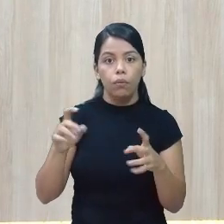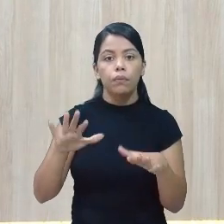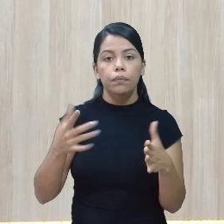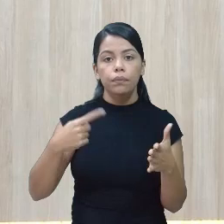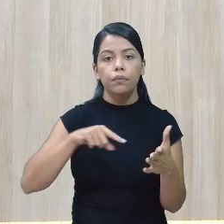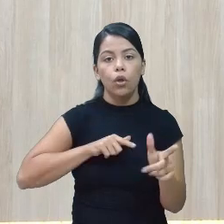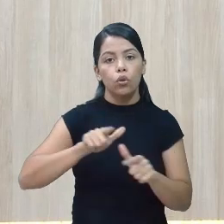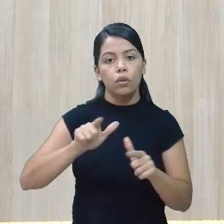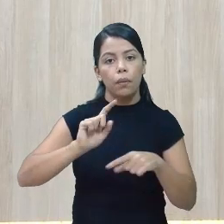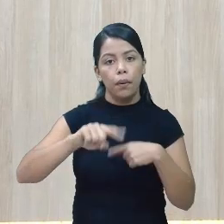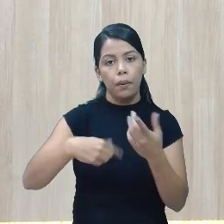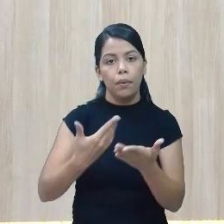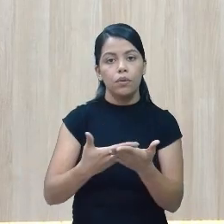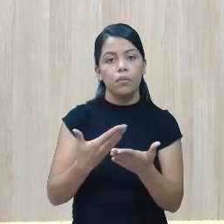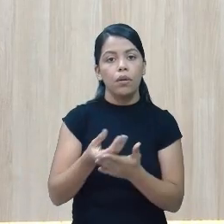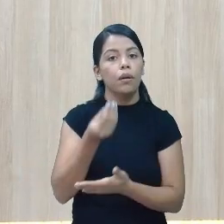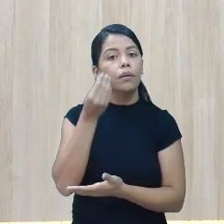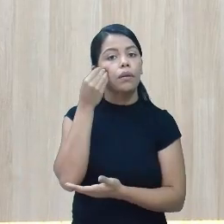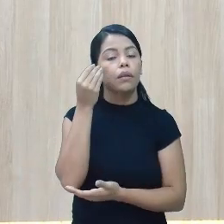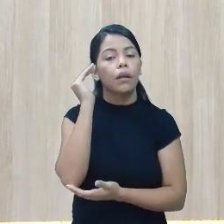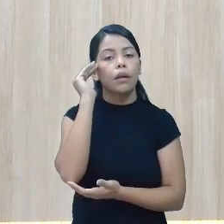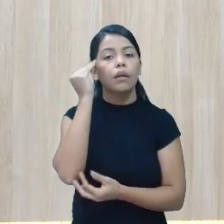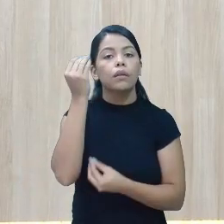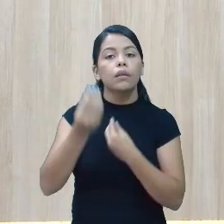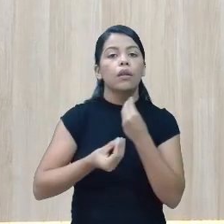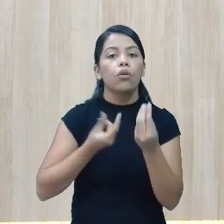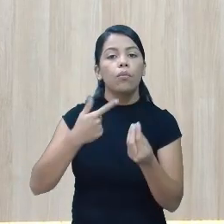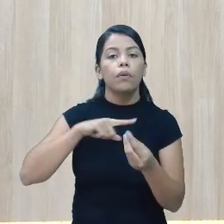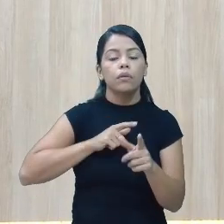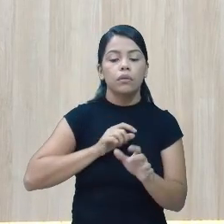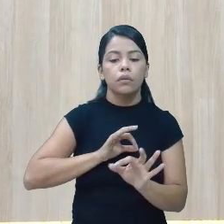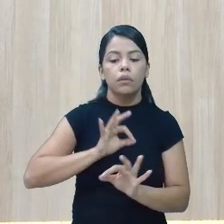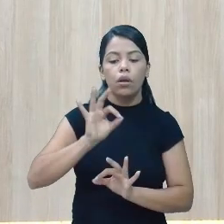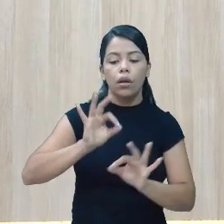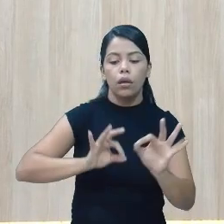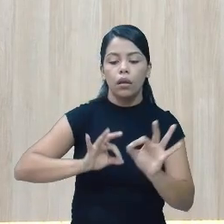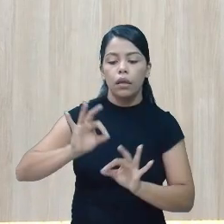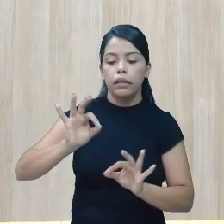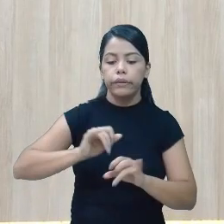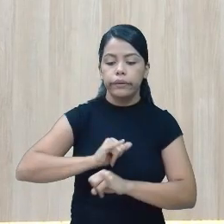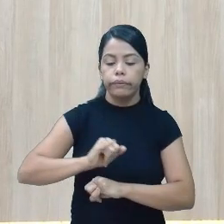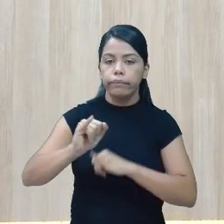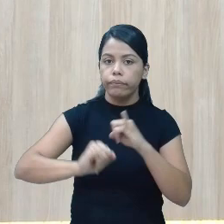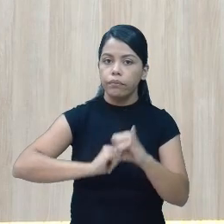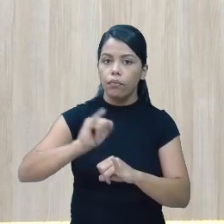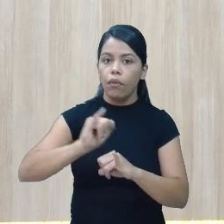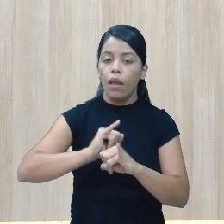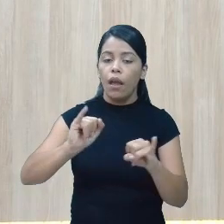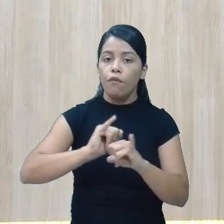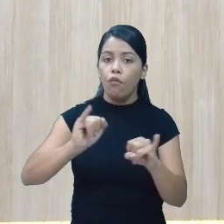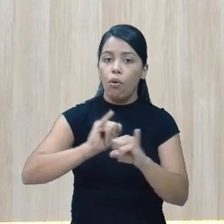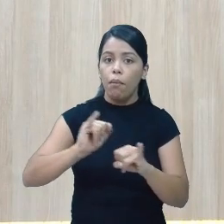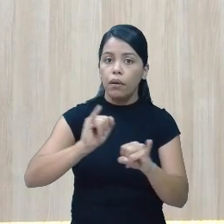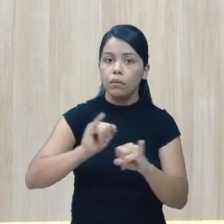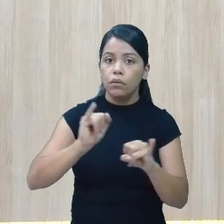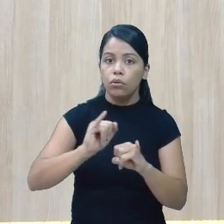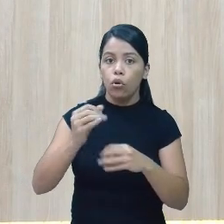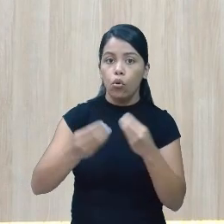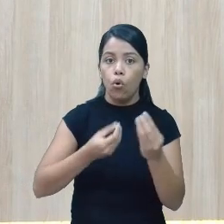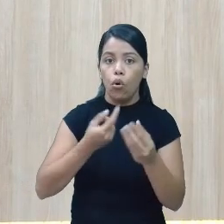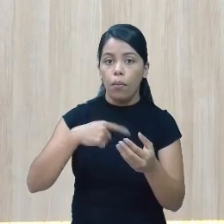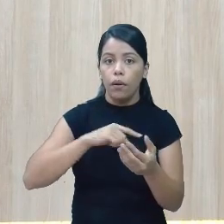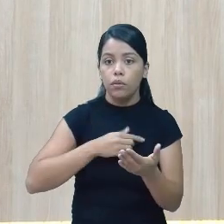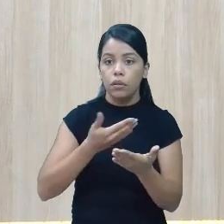próximas aulas, tentar compreender um pouco como é que a gente organiza essas informações, como é que a gente analisa essas informações, tá